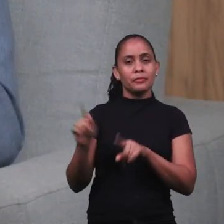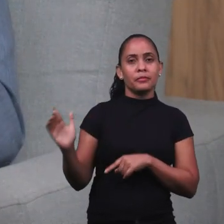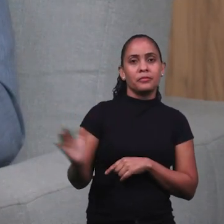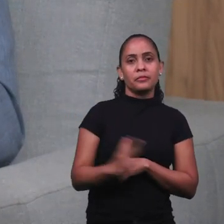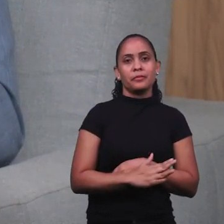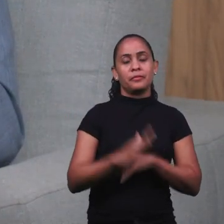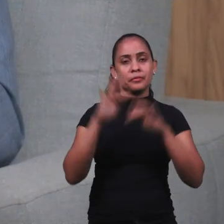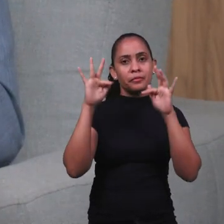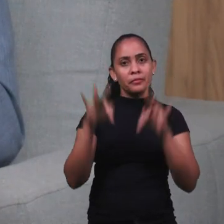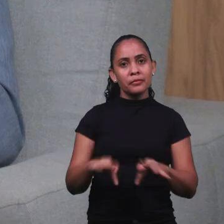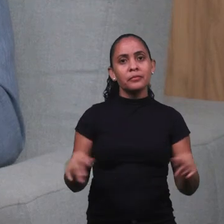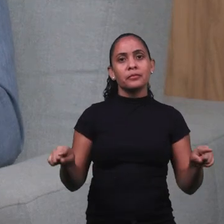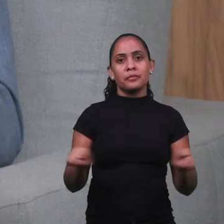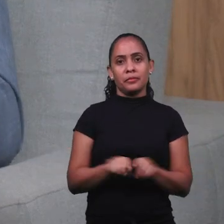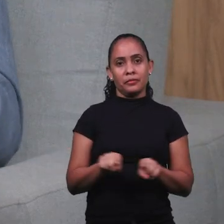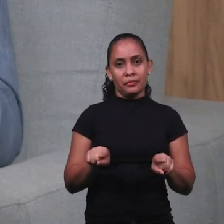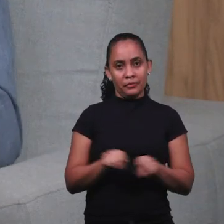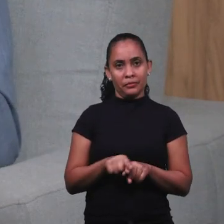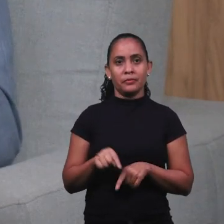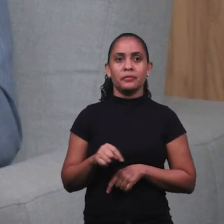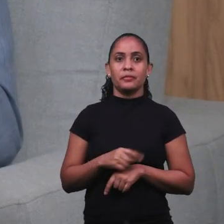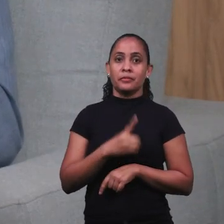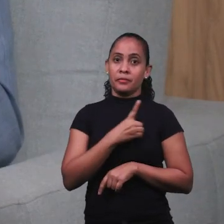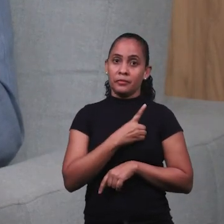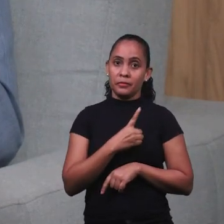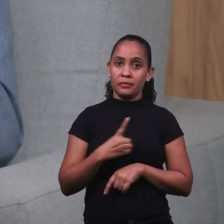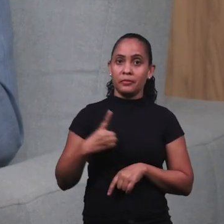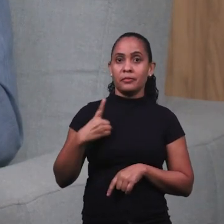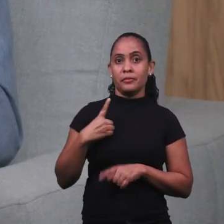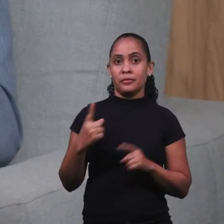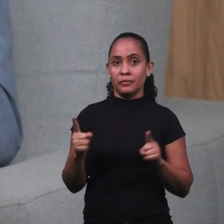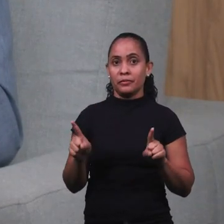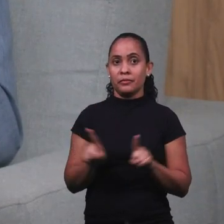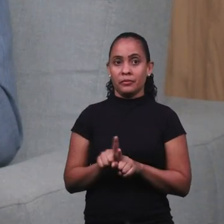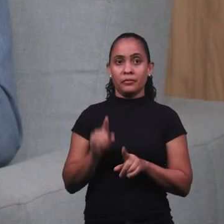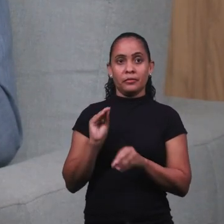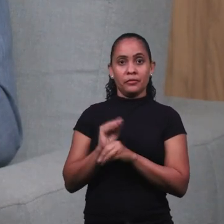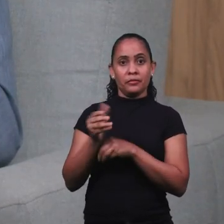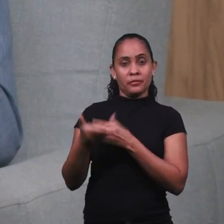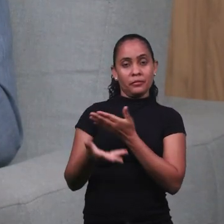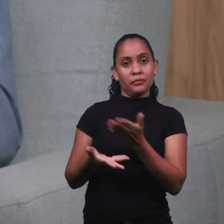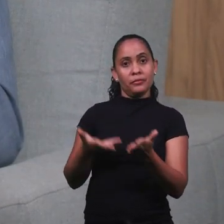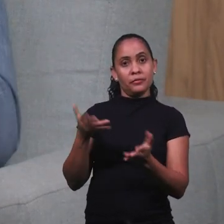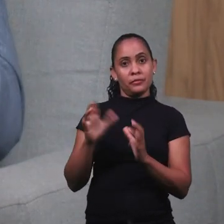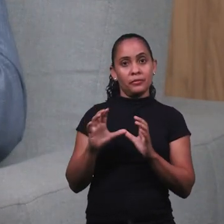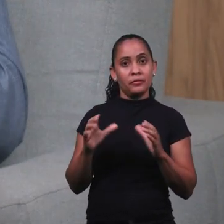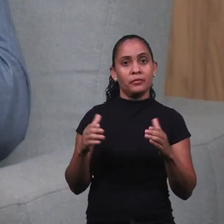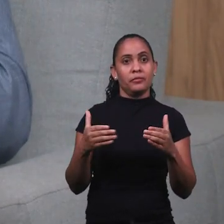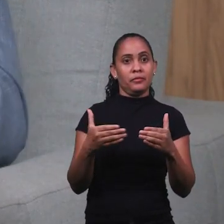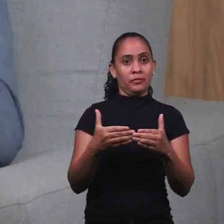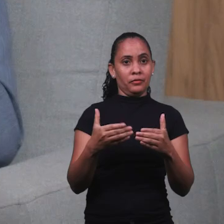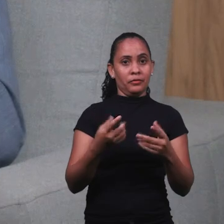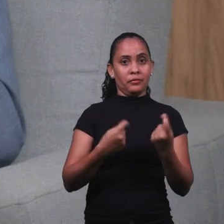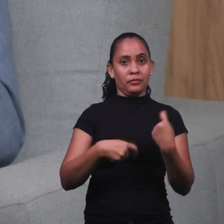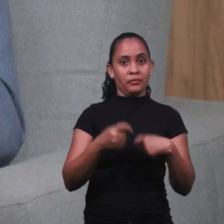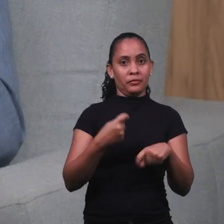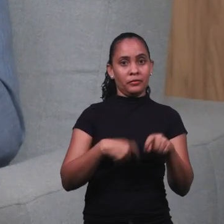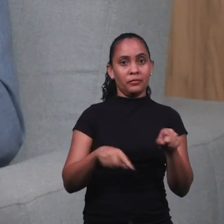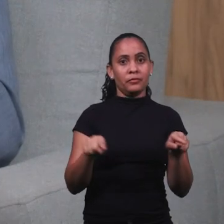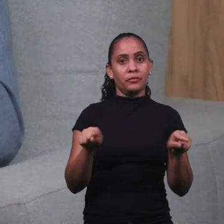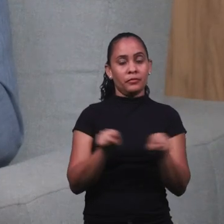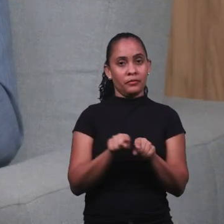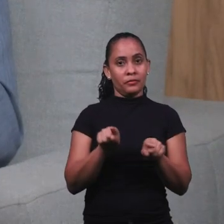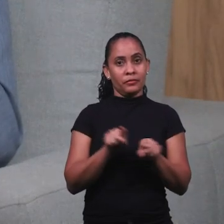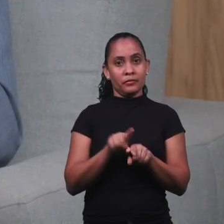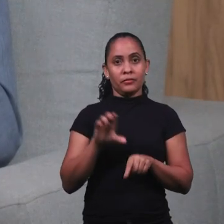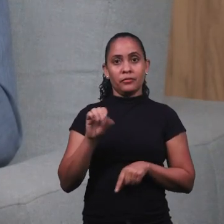fim, o nosso querido irmão generoso, diácono também, que participa da Comissão de Contas. Ele é de Curitiba e está